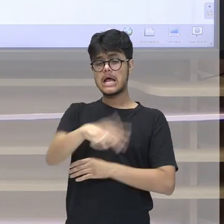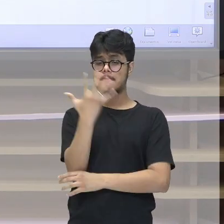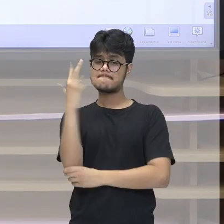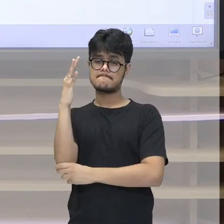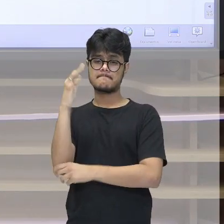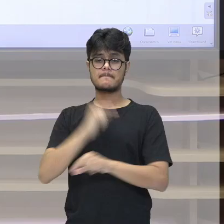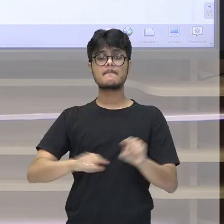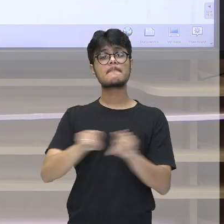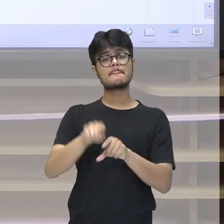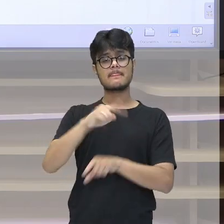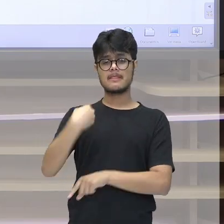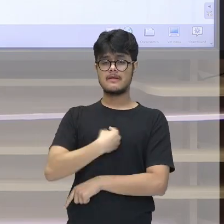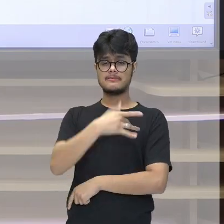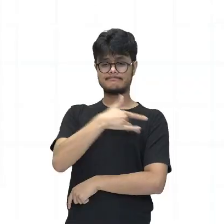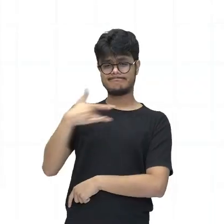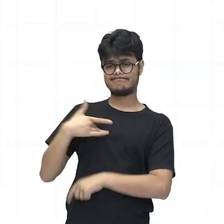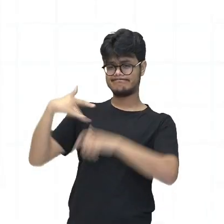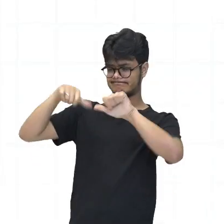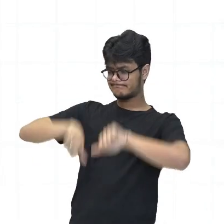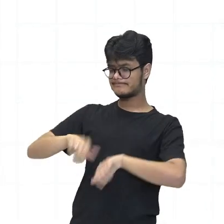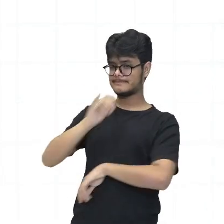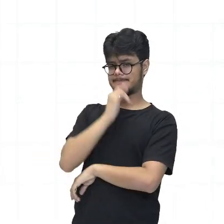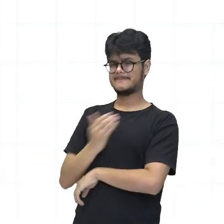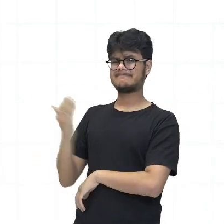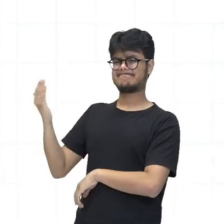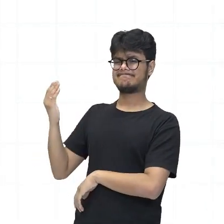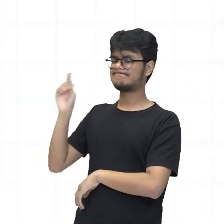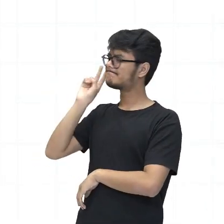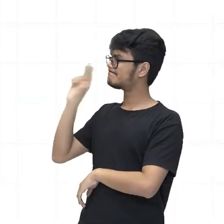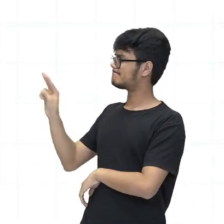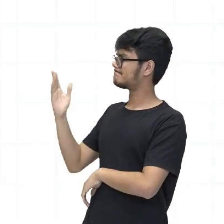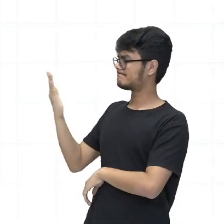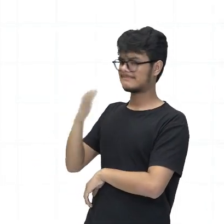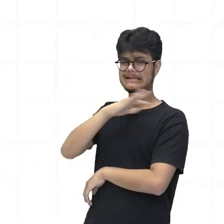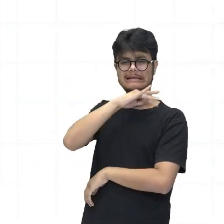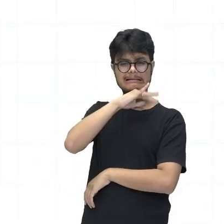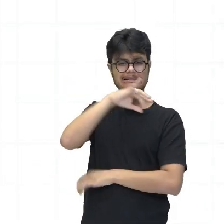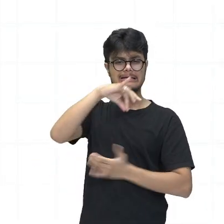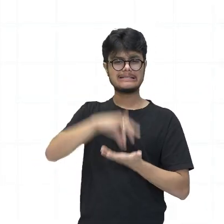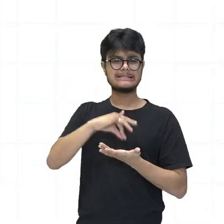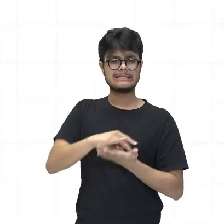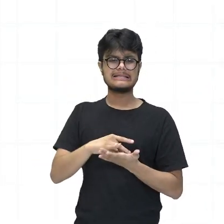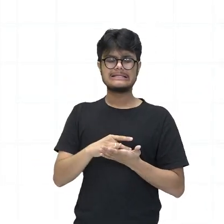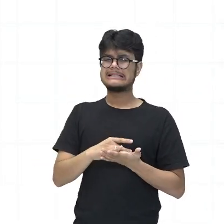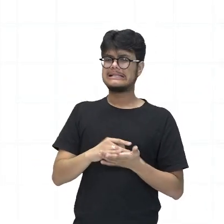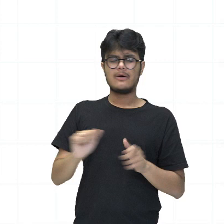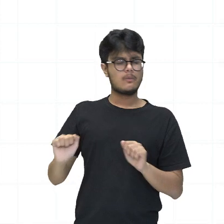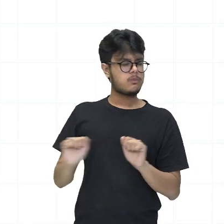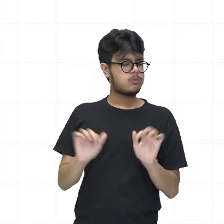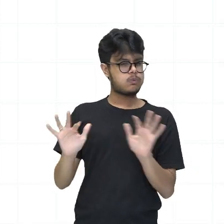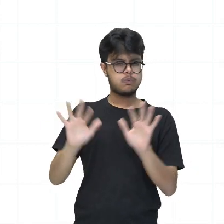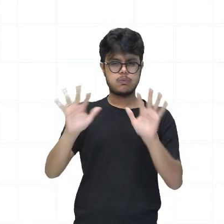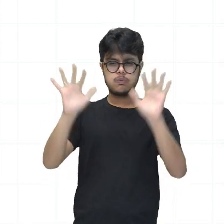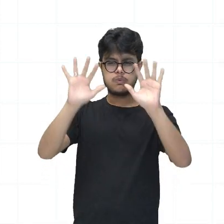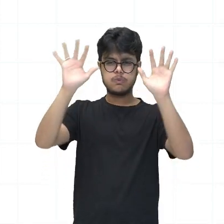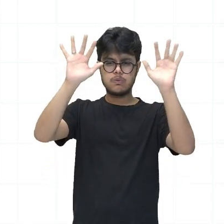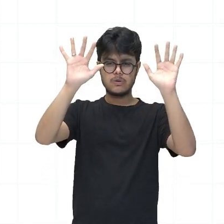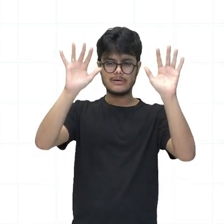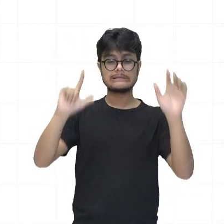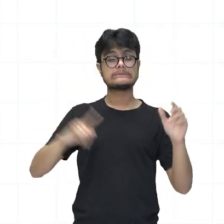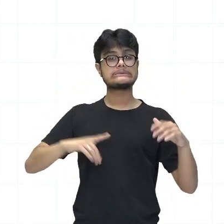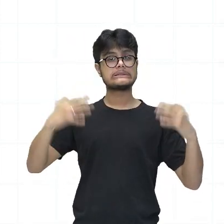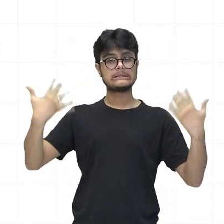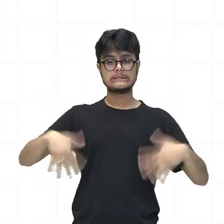e também para a nossa saúde, como a gente pode observar aí nessa cartela, essa grande quantidade de fumaça sendo